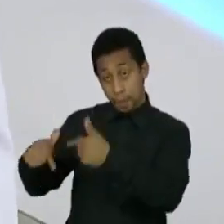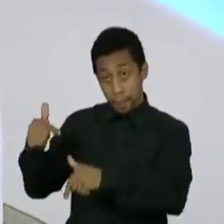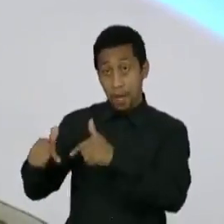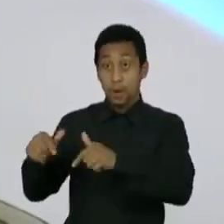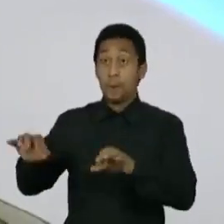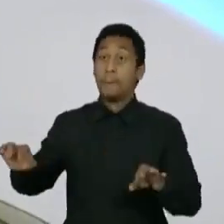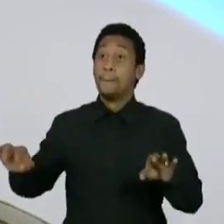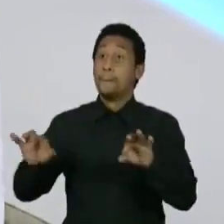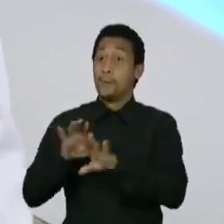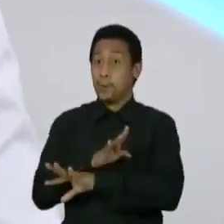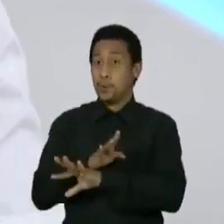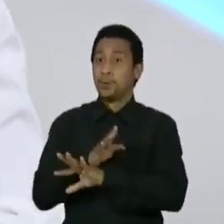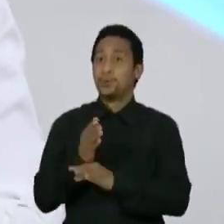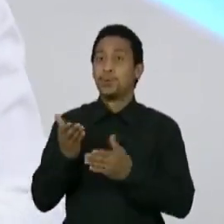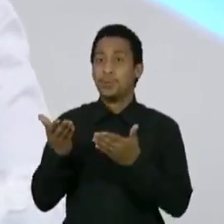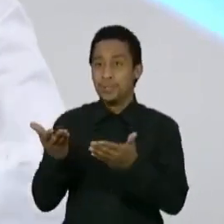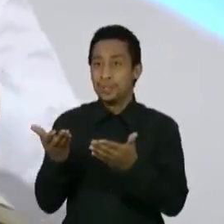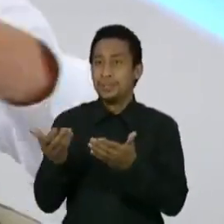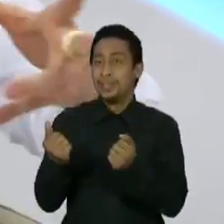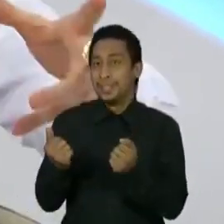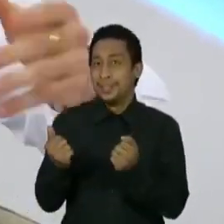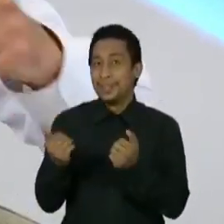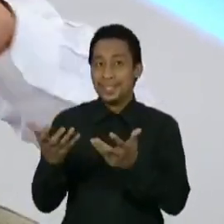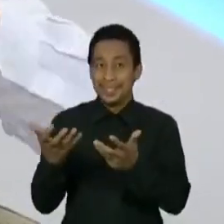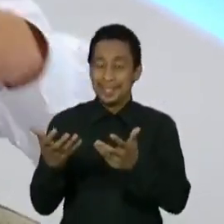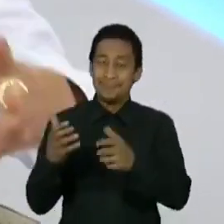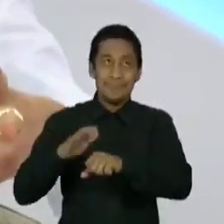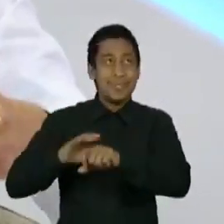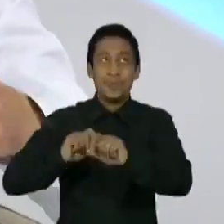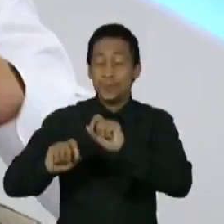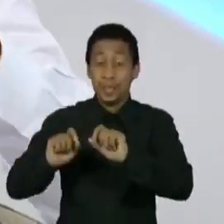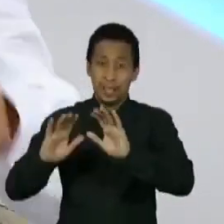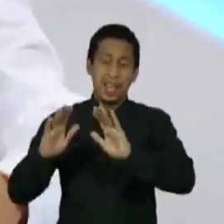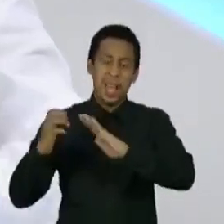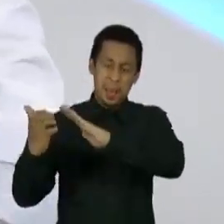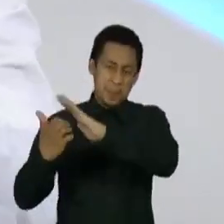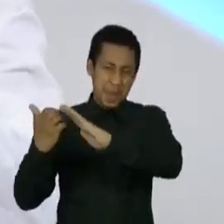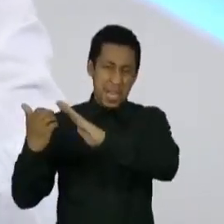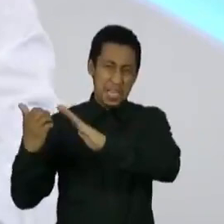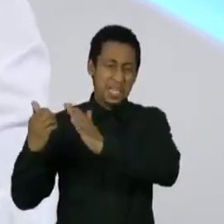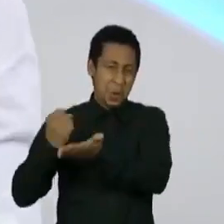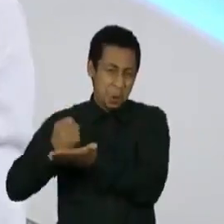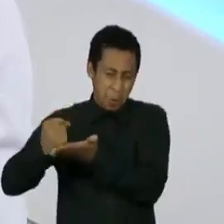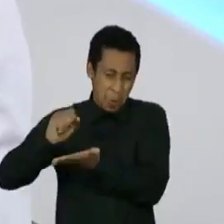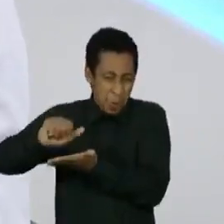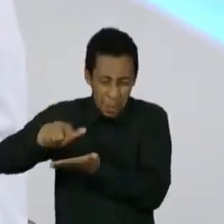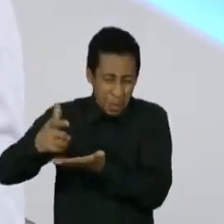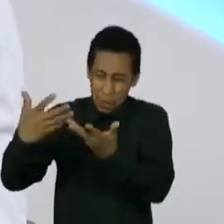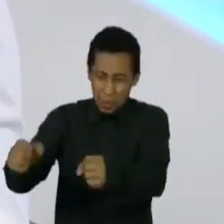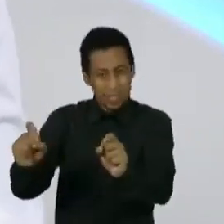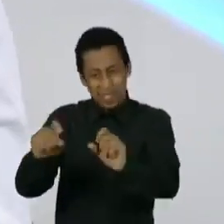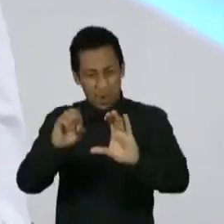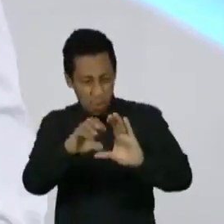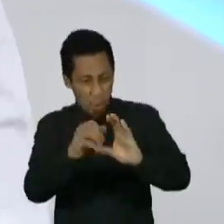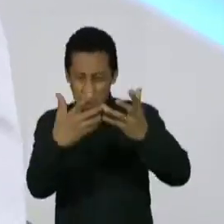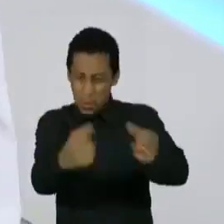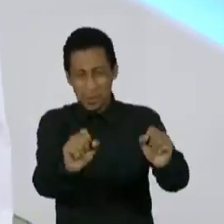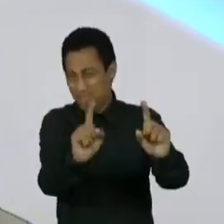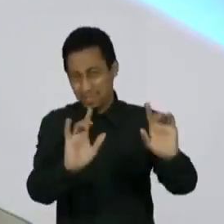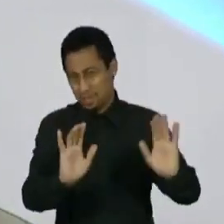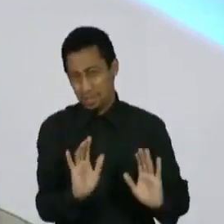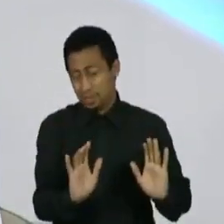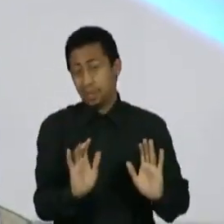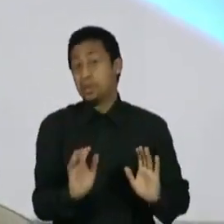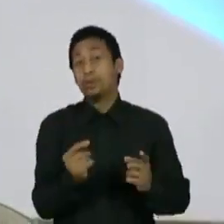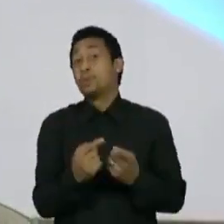e eu só faço o coisa que eu quero muito fazer pois eu sempre recusei ser contratado de empresas da Globo ou de quem quer que seja porque eu sempre